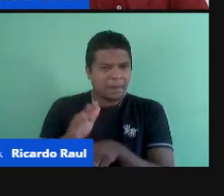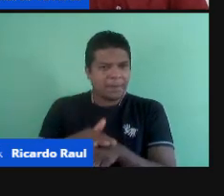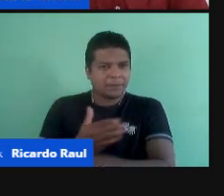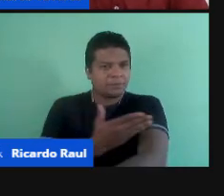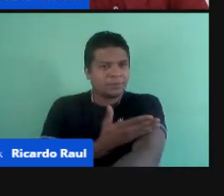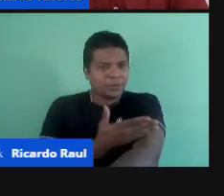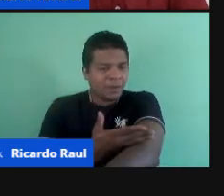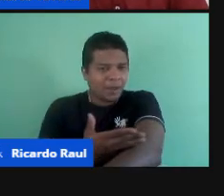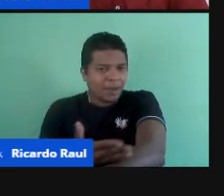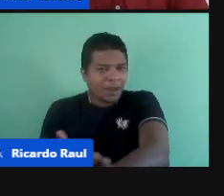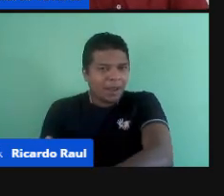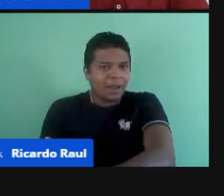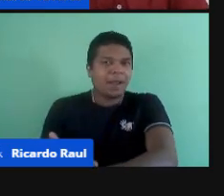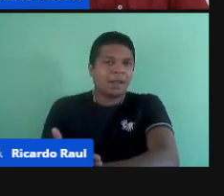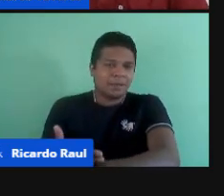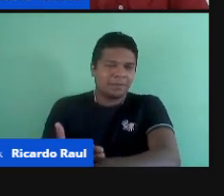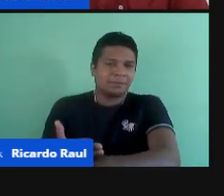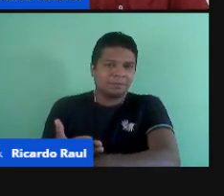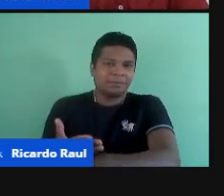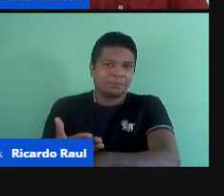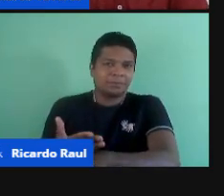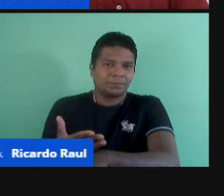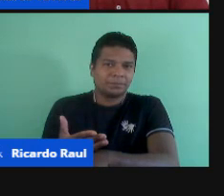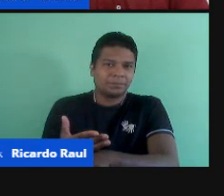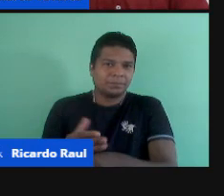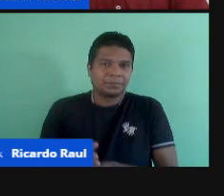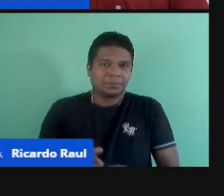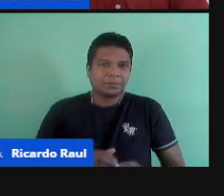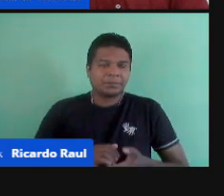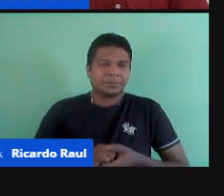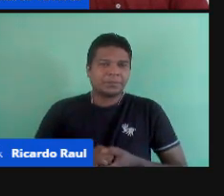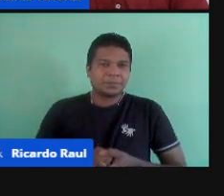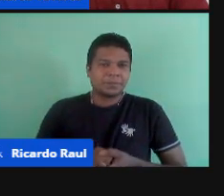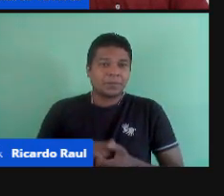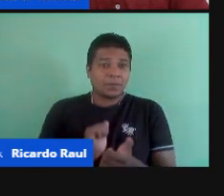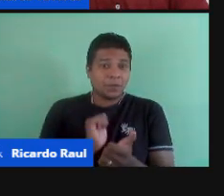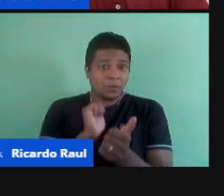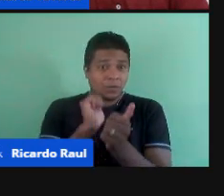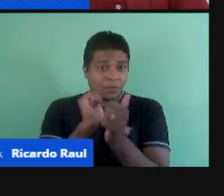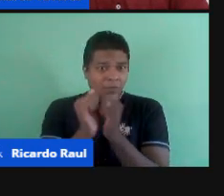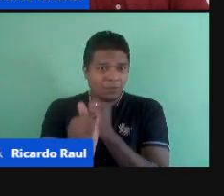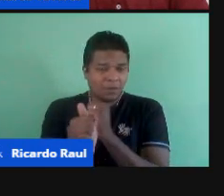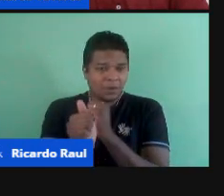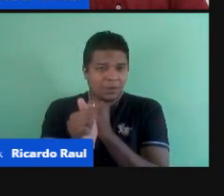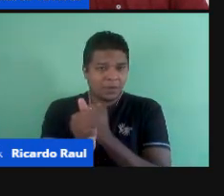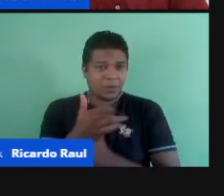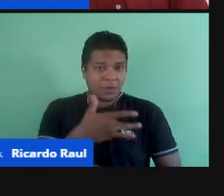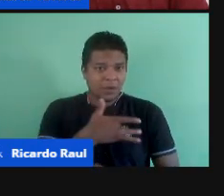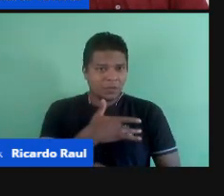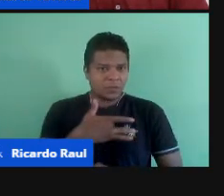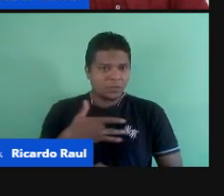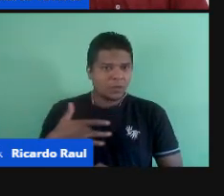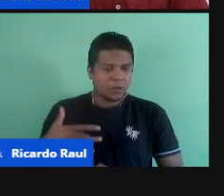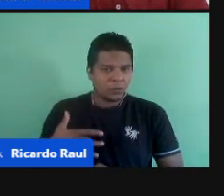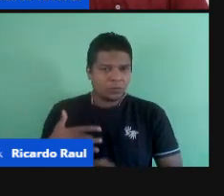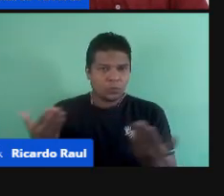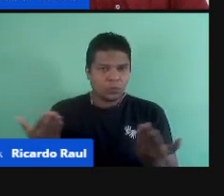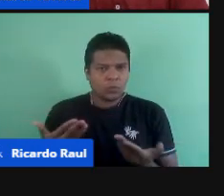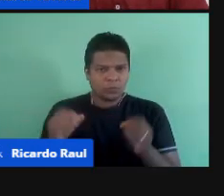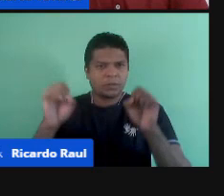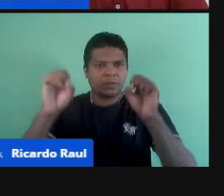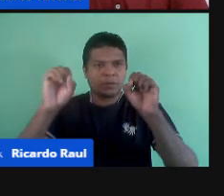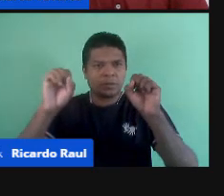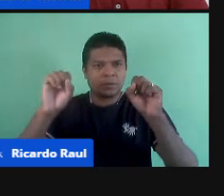fomos para a linha da educação. O esporte é saúde, que é o que a gente está discutindo hoje, né?